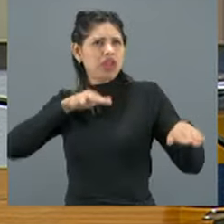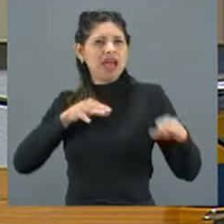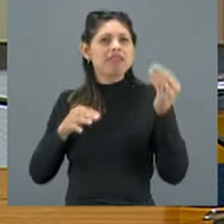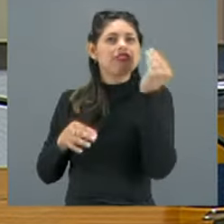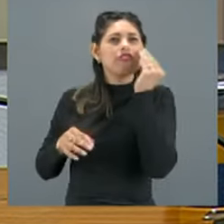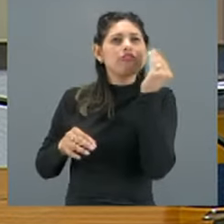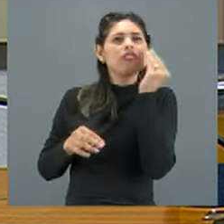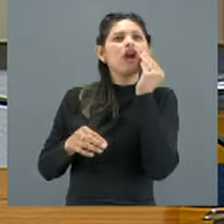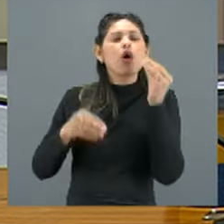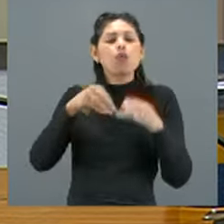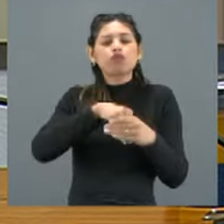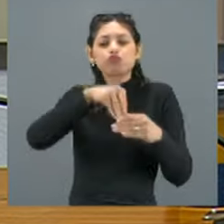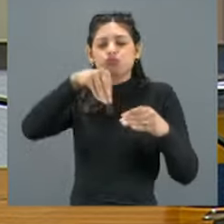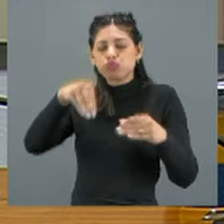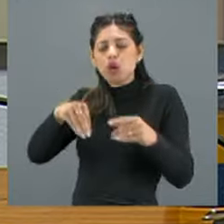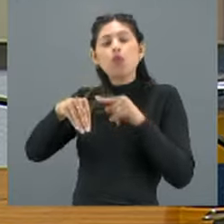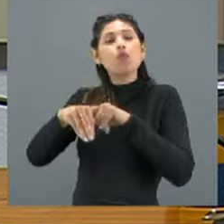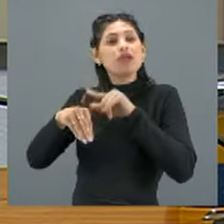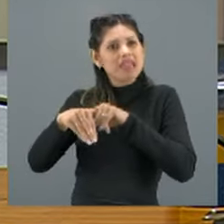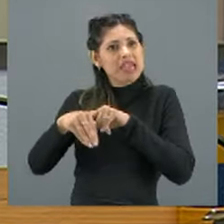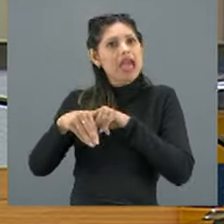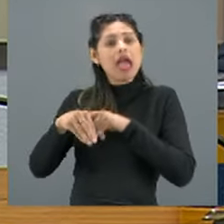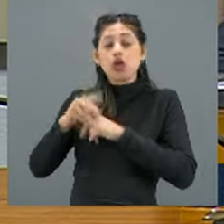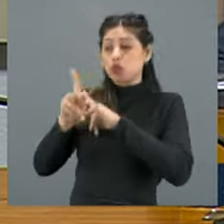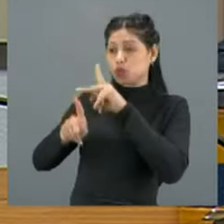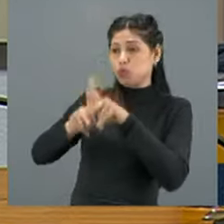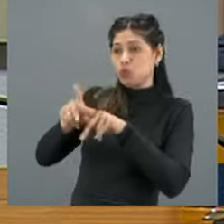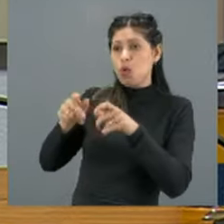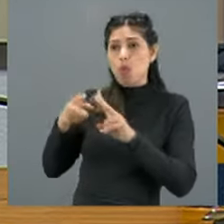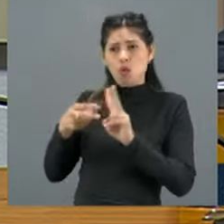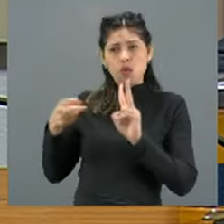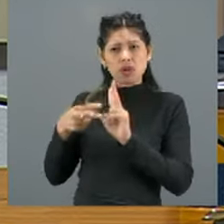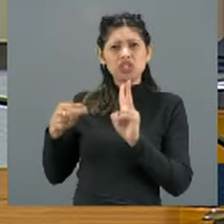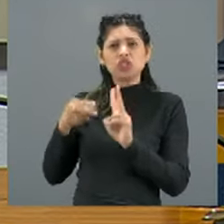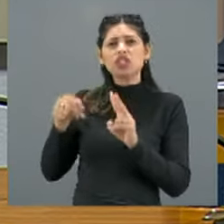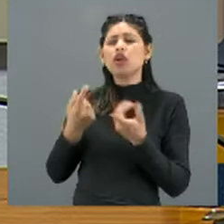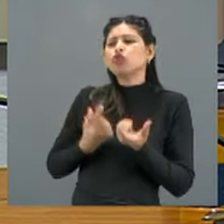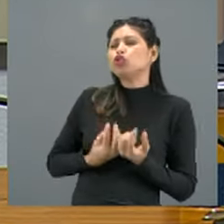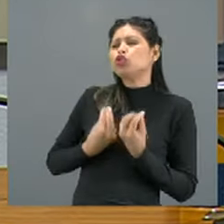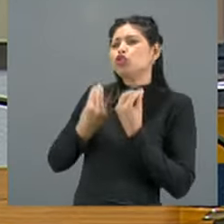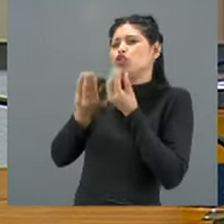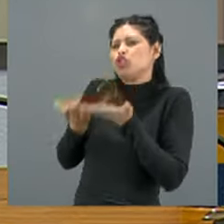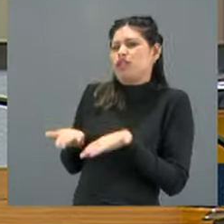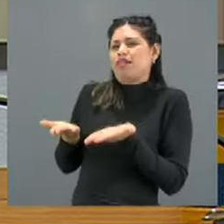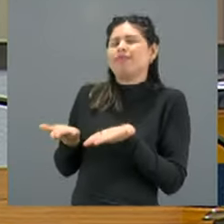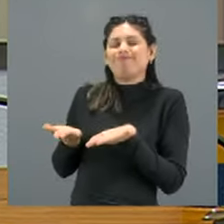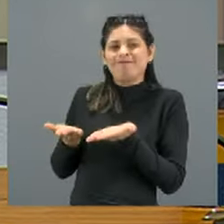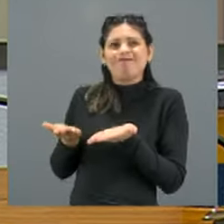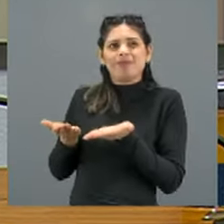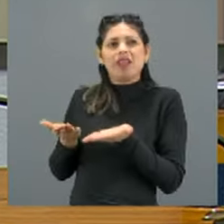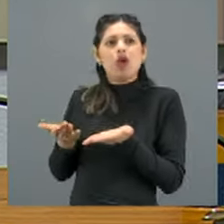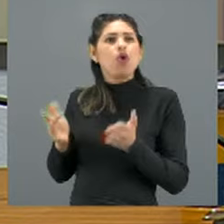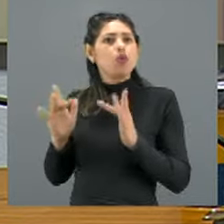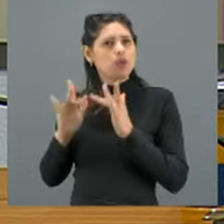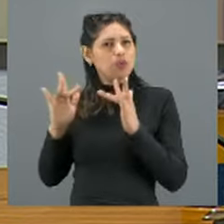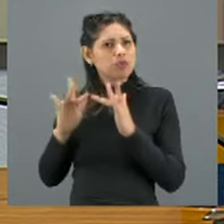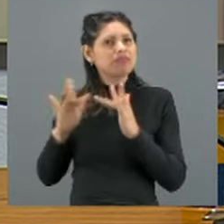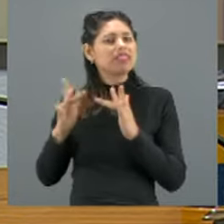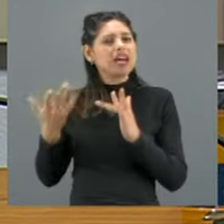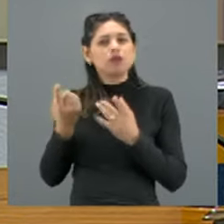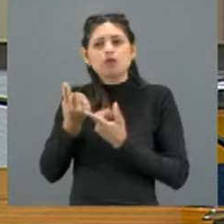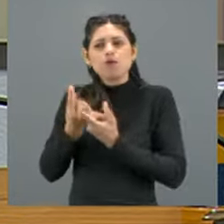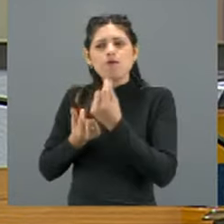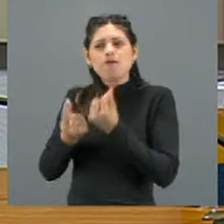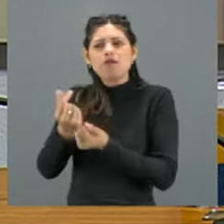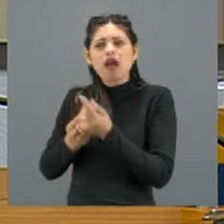excluírem a maior parte dos índios é não dando a eles menor condição. Para o Acre é a mesma coisa. Quando tem